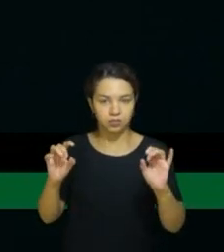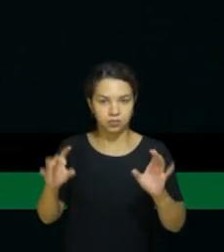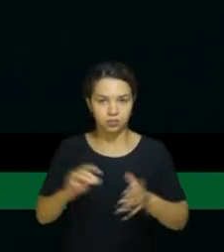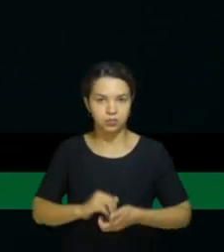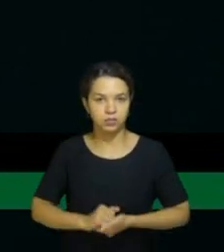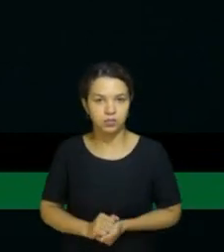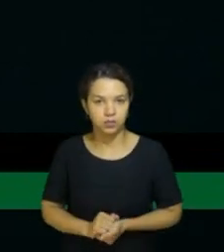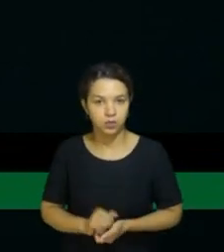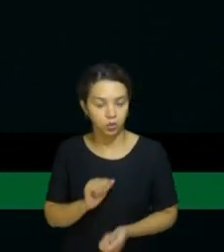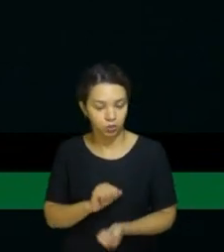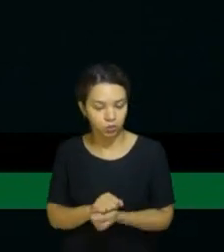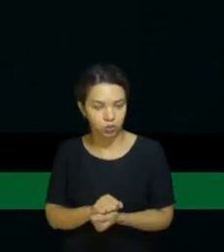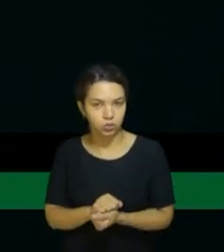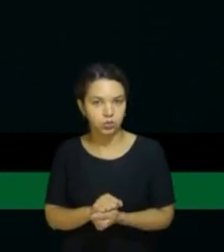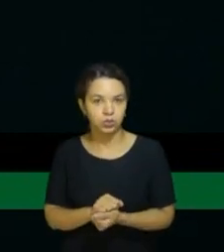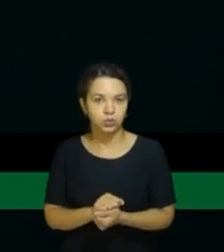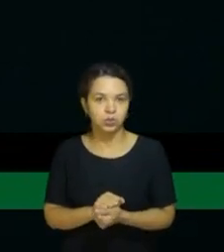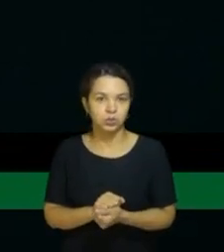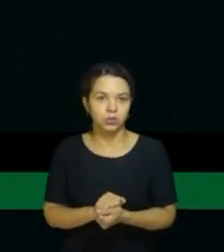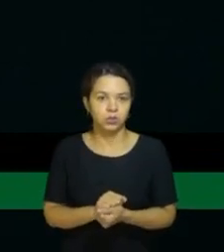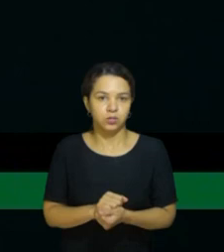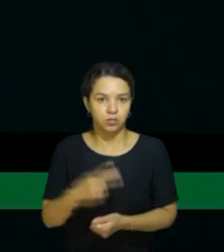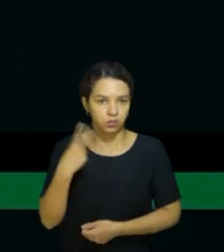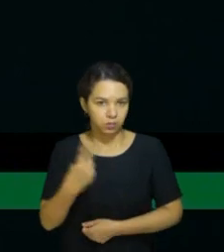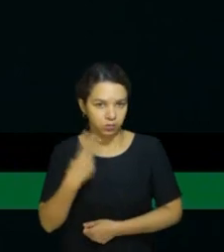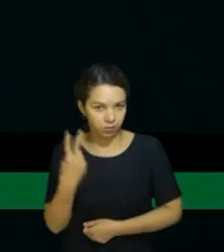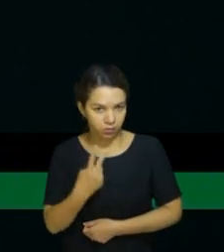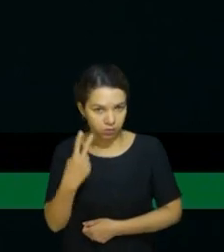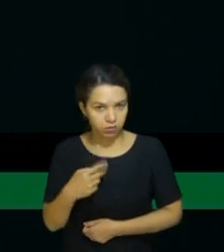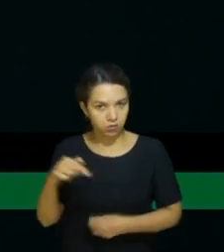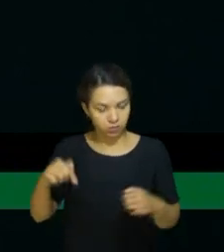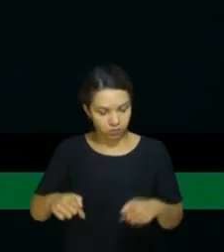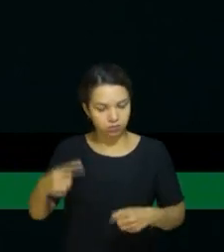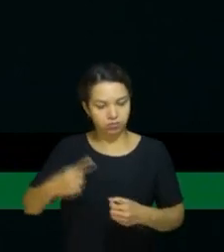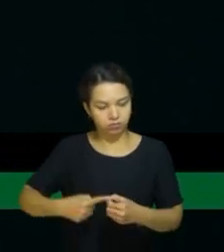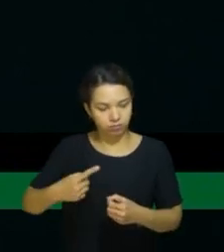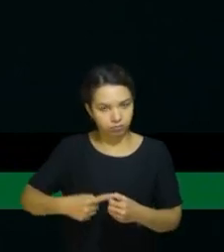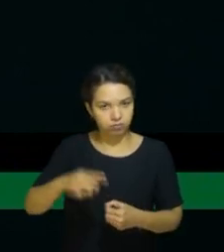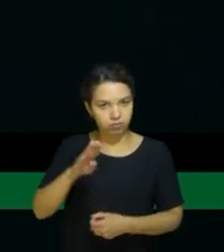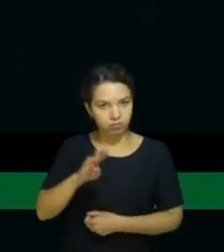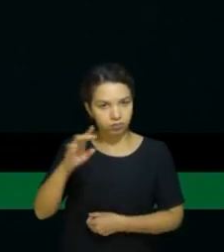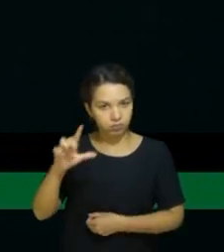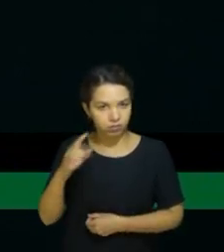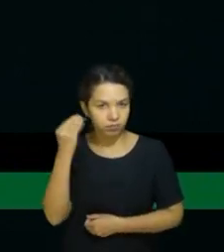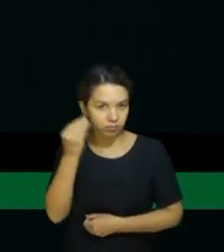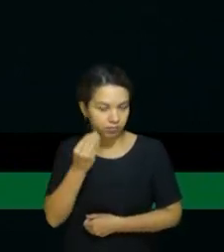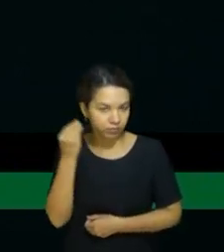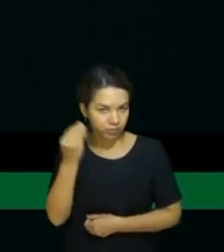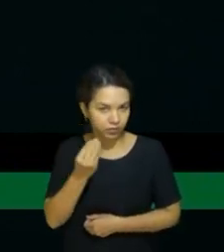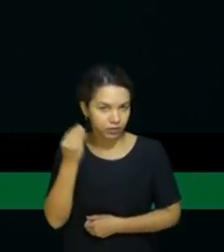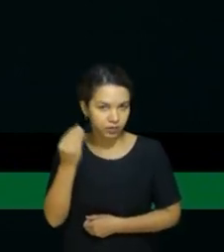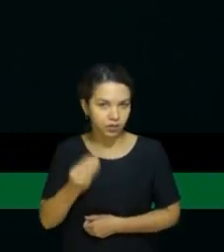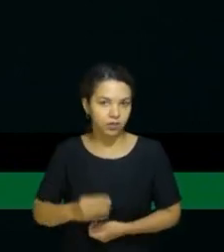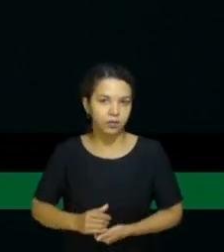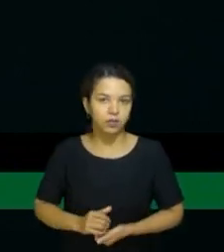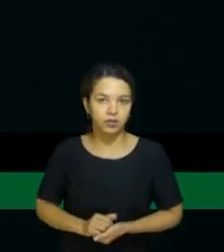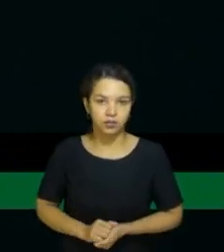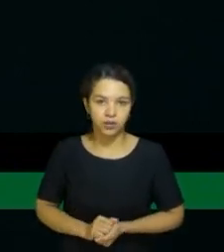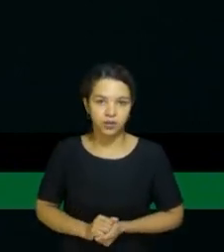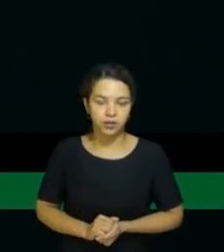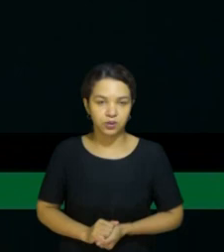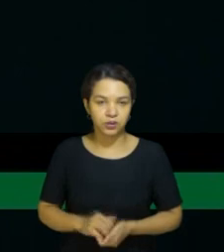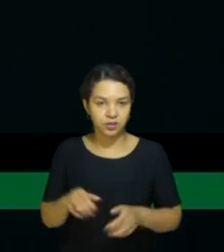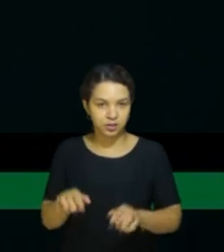sermos juntos né vereadores aqui no município de Blumenau com uma experiência que nos serve muito lá no